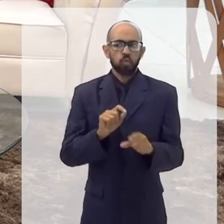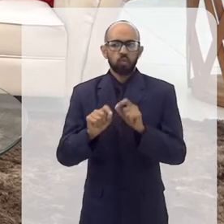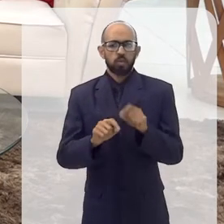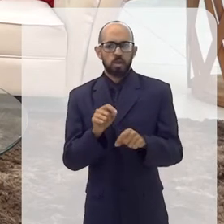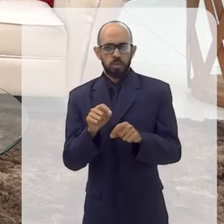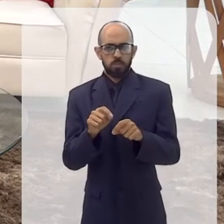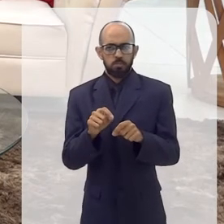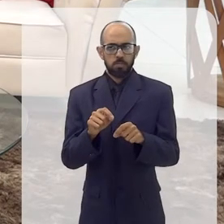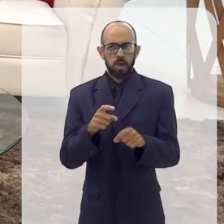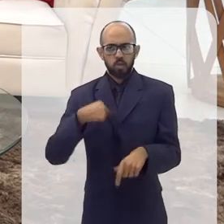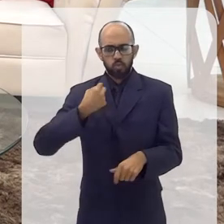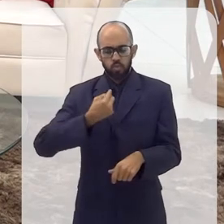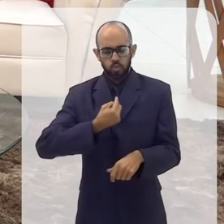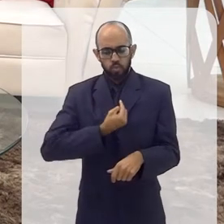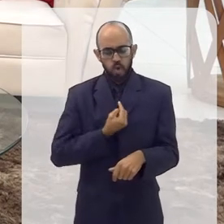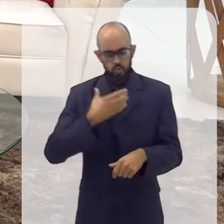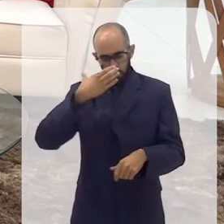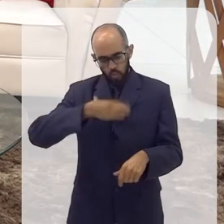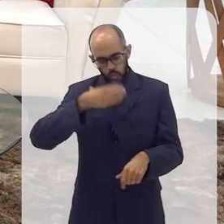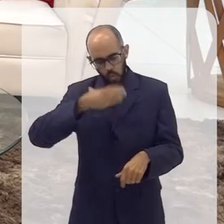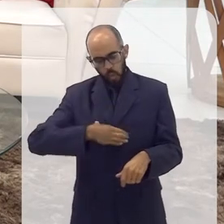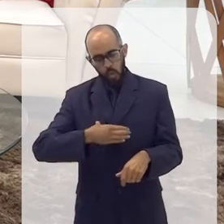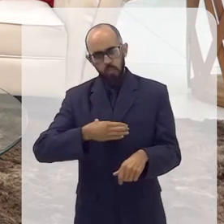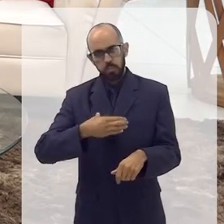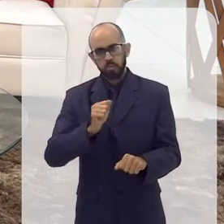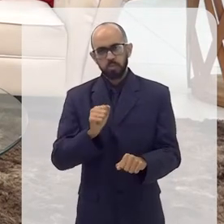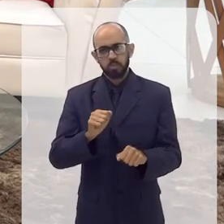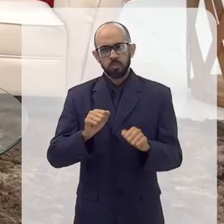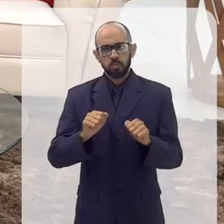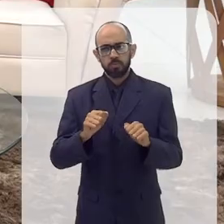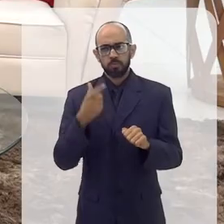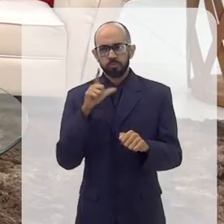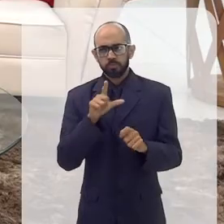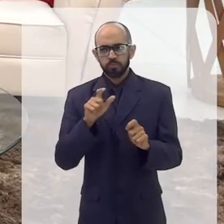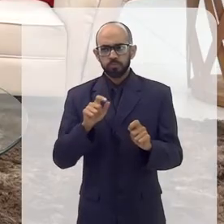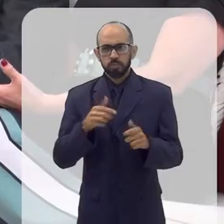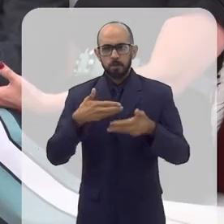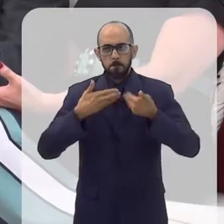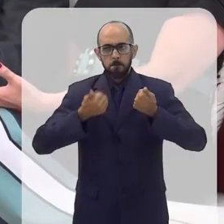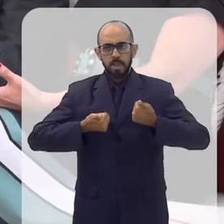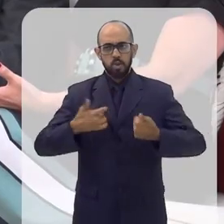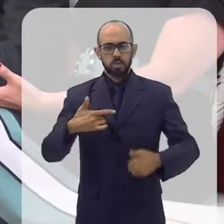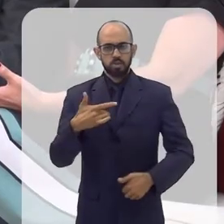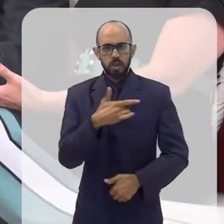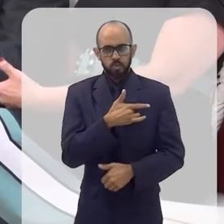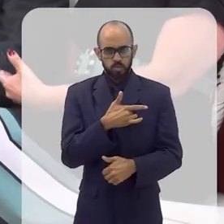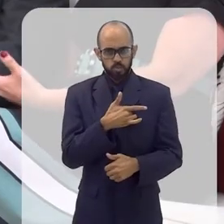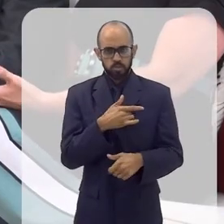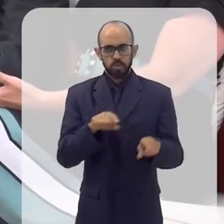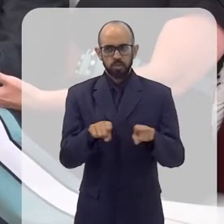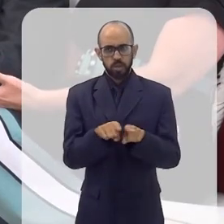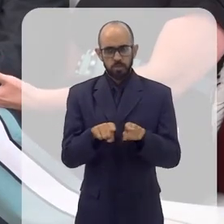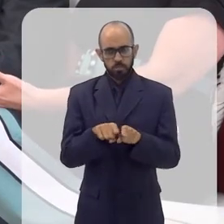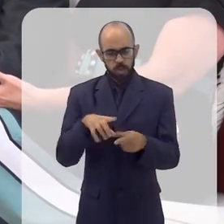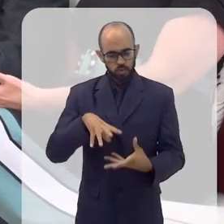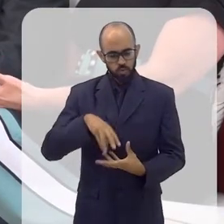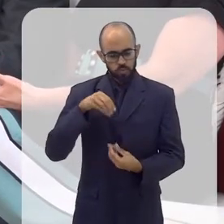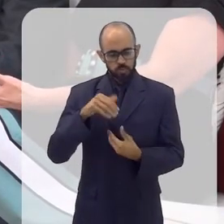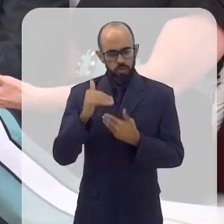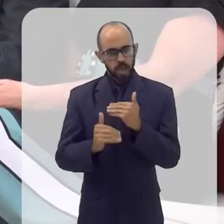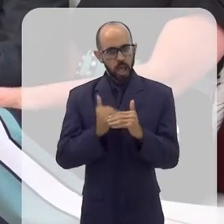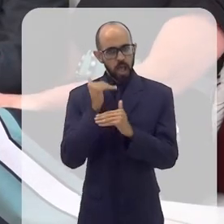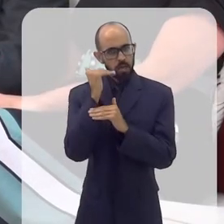que o nosso corpo possa ter melhor saúde e assim o nosso espírito